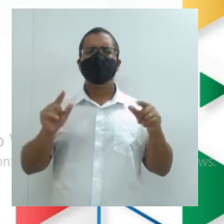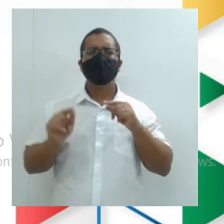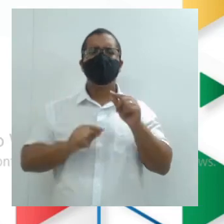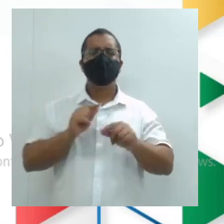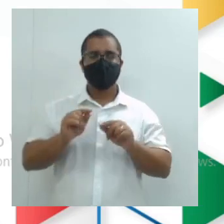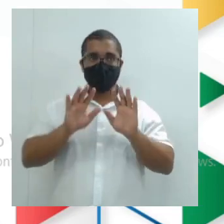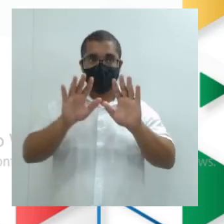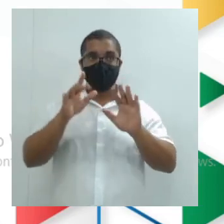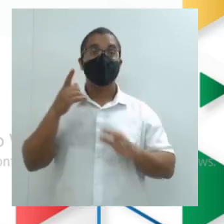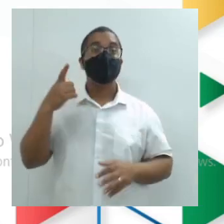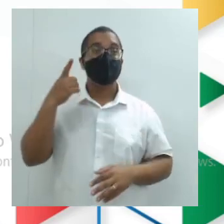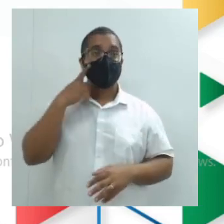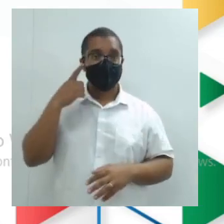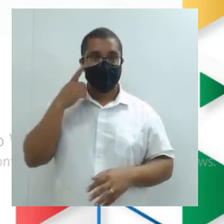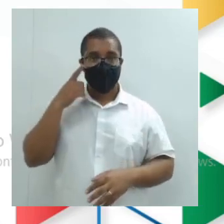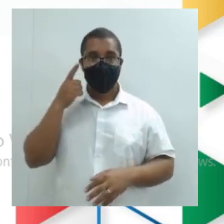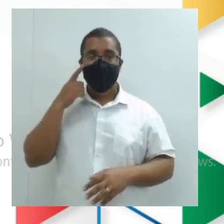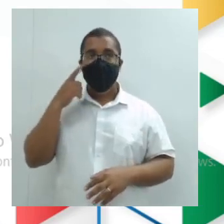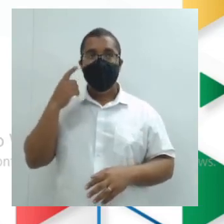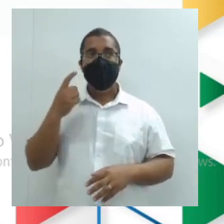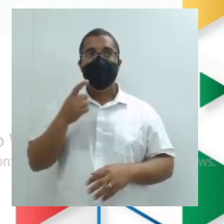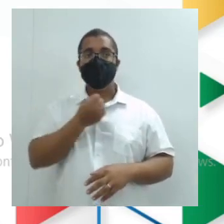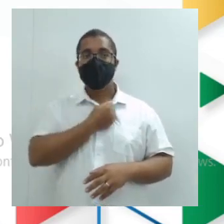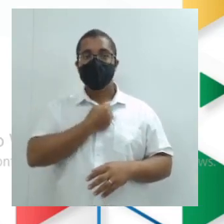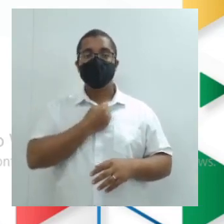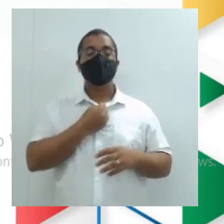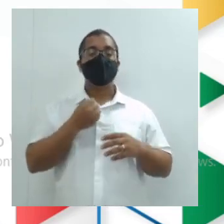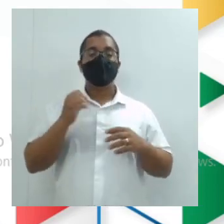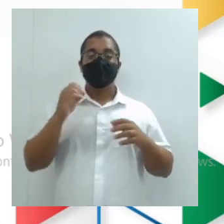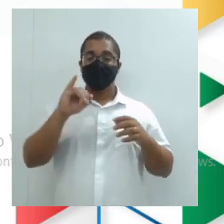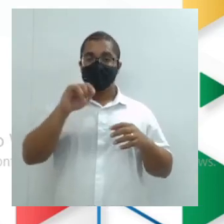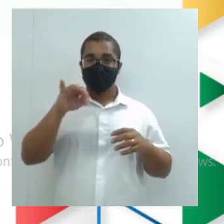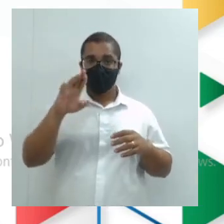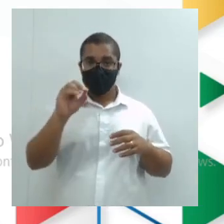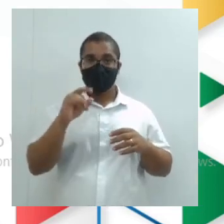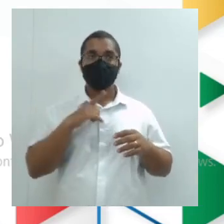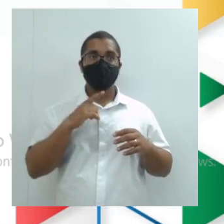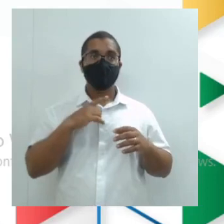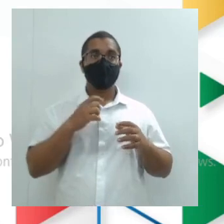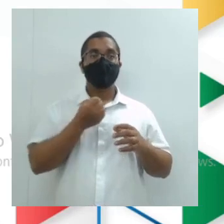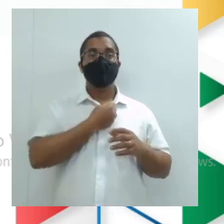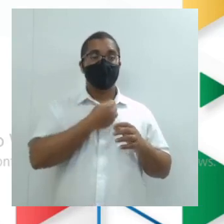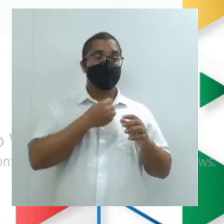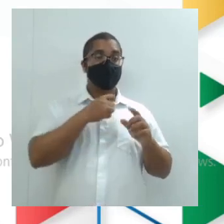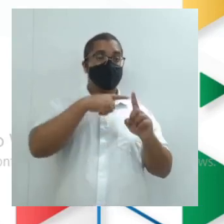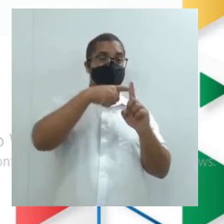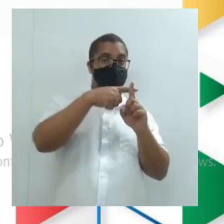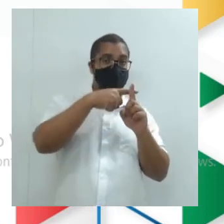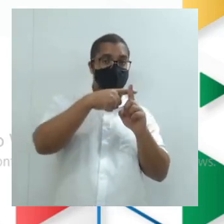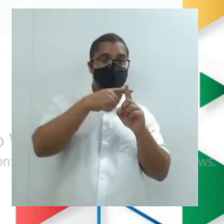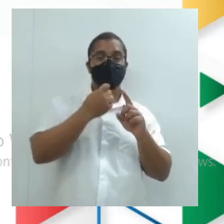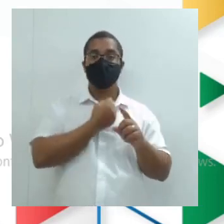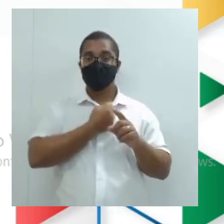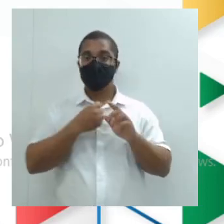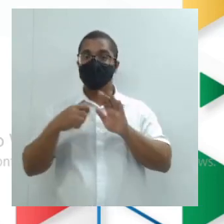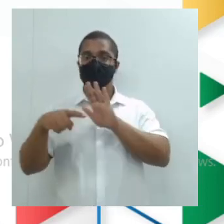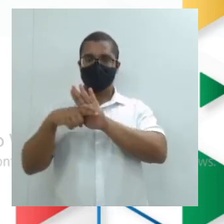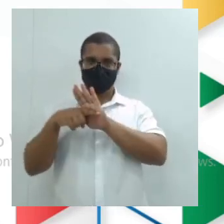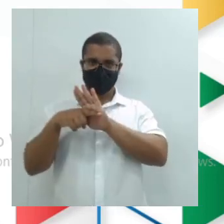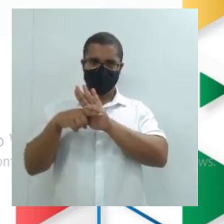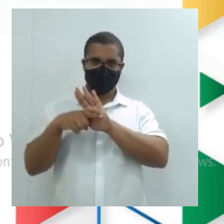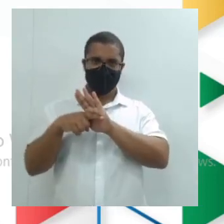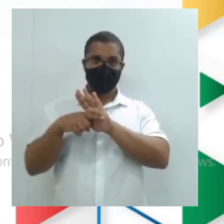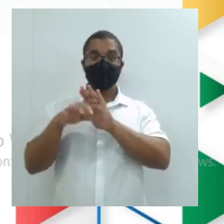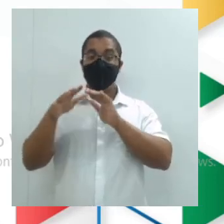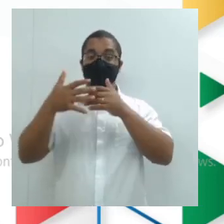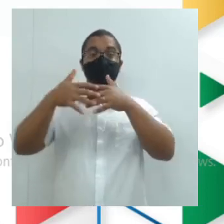inteiro eu vou ter os valores positivos e os valores negativos da reta numérica. Nos números